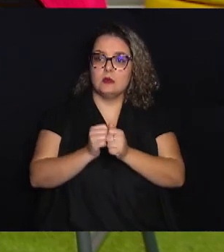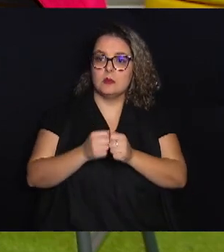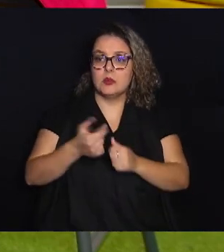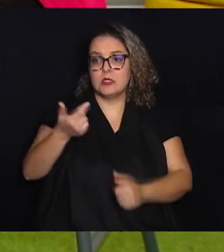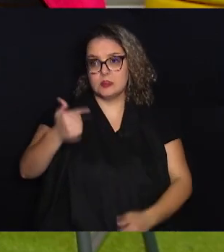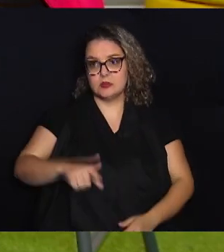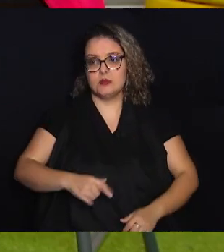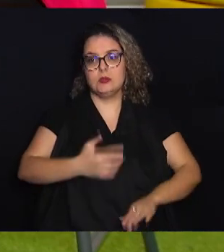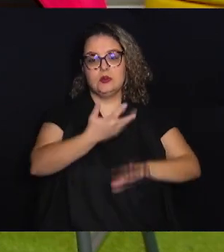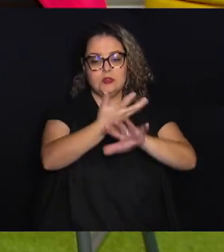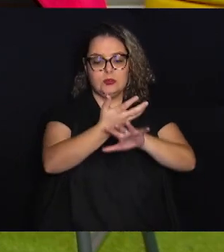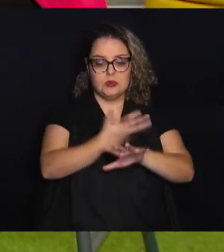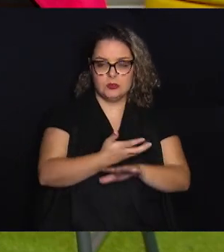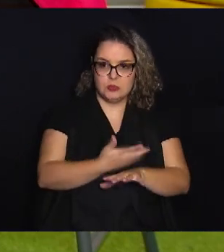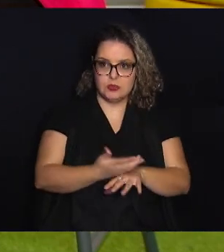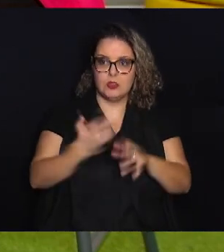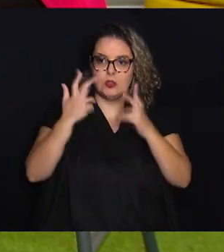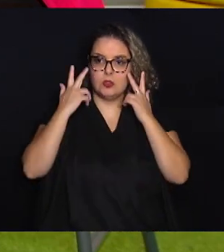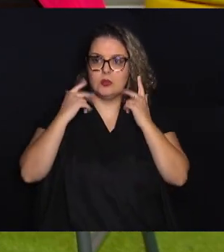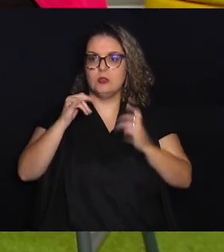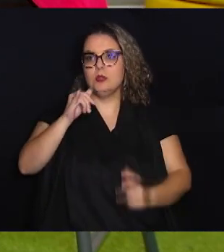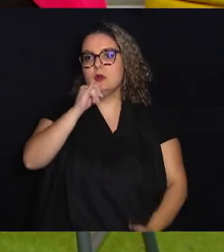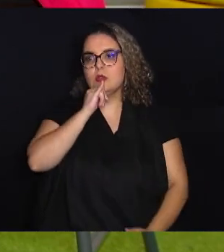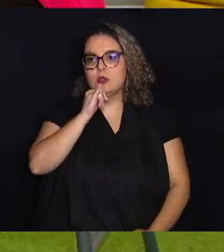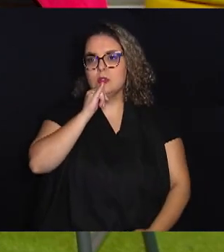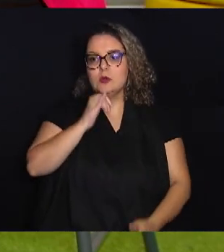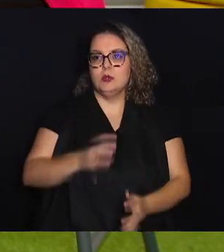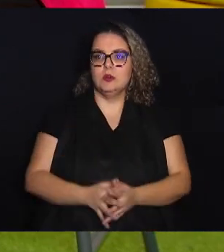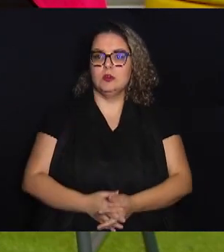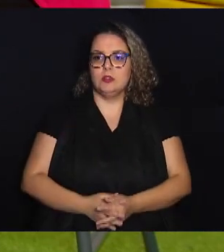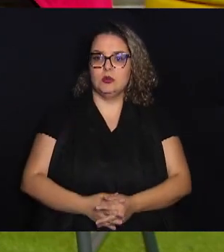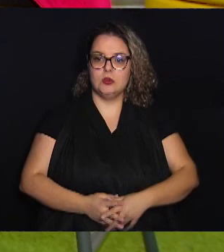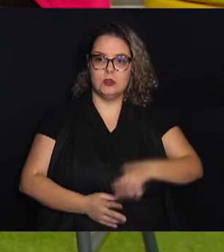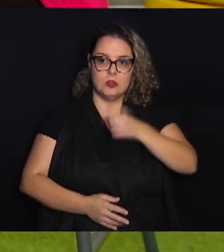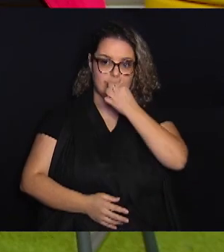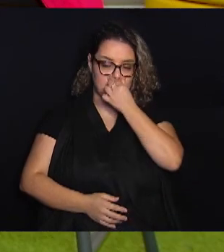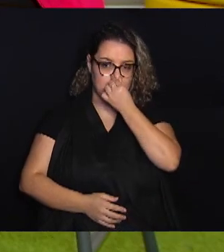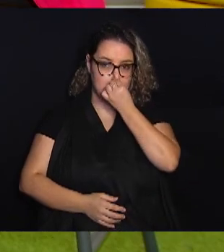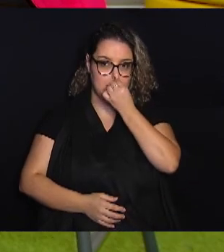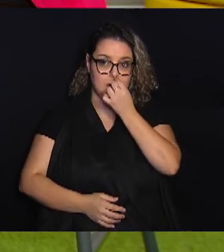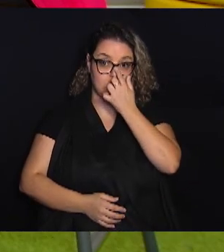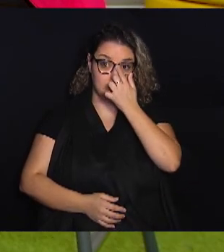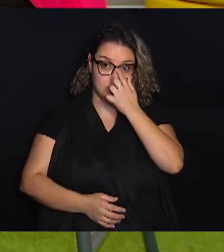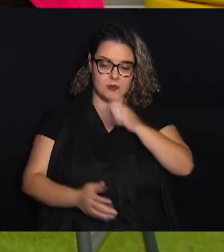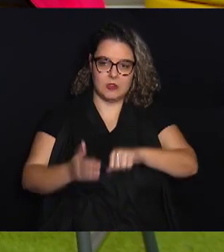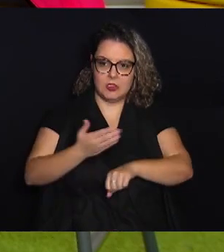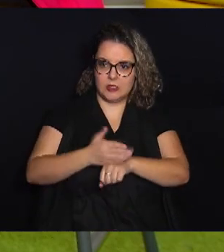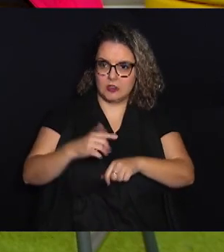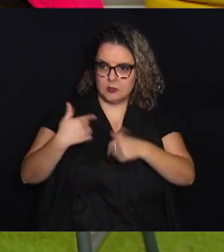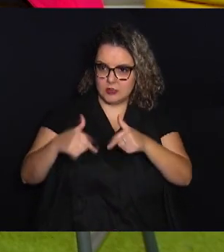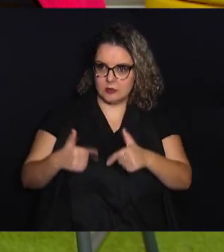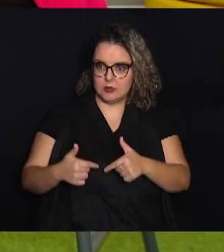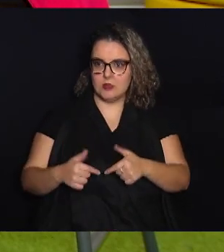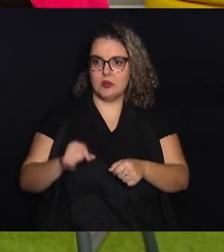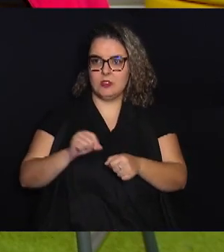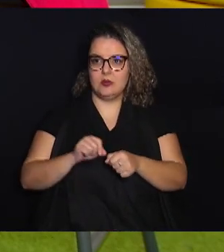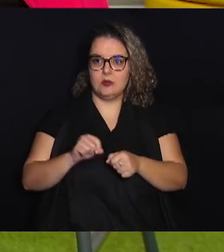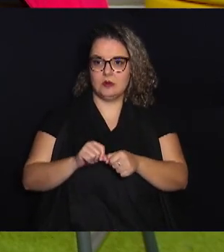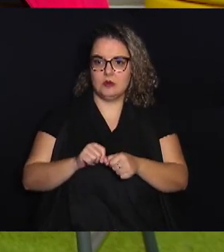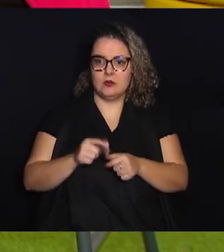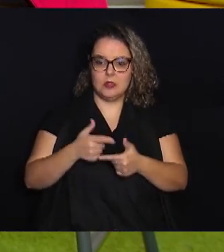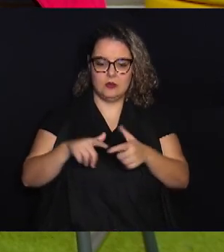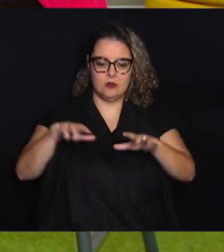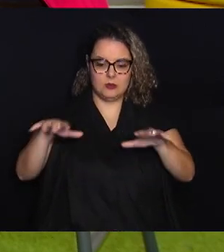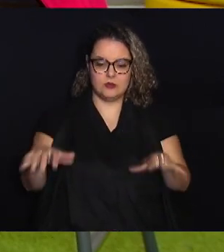currículo, das disciplinas comuns. Então, por exemplo, né, na prática, em que eu trabalho, nós fizemos